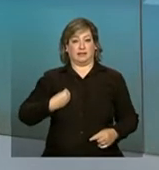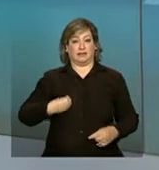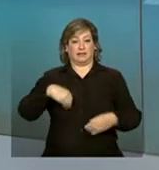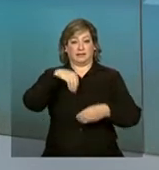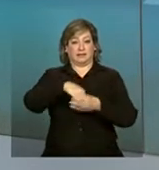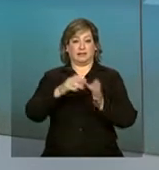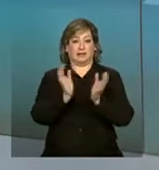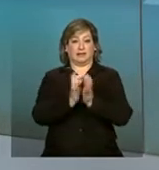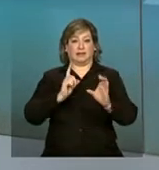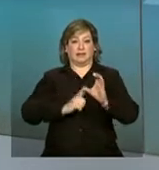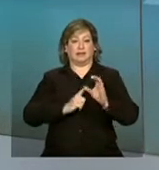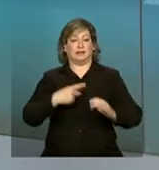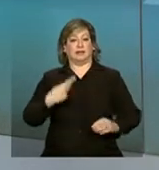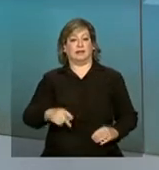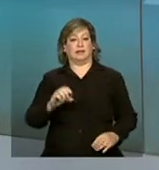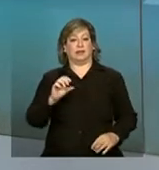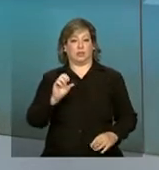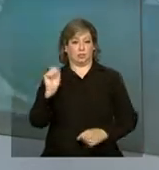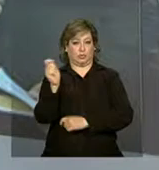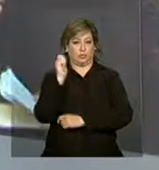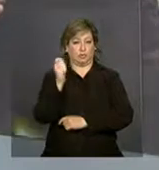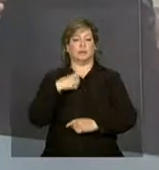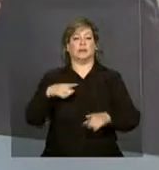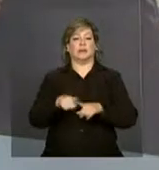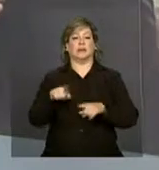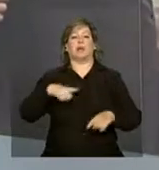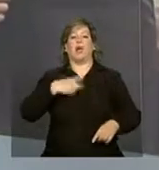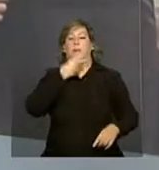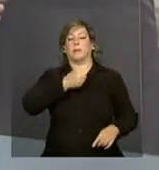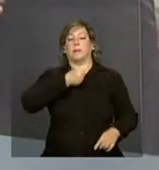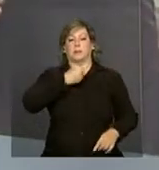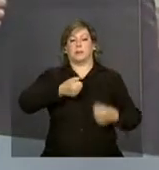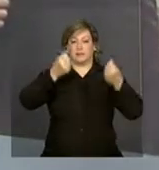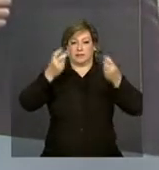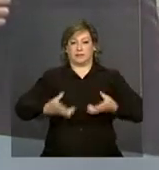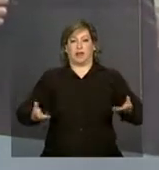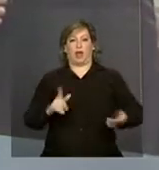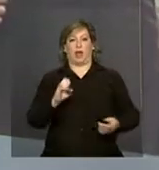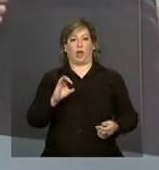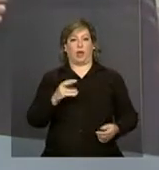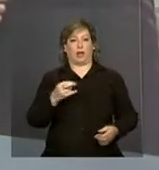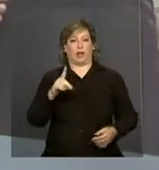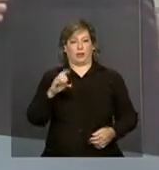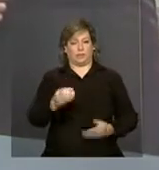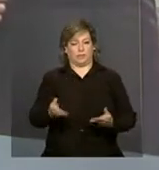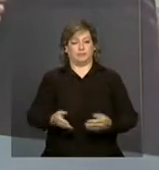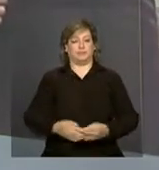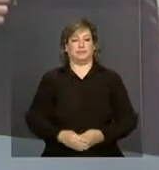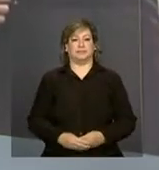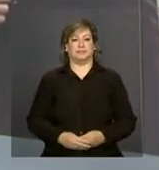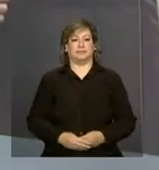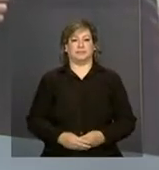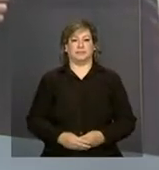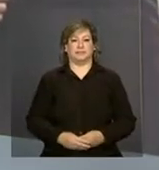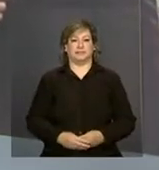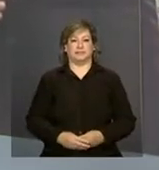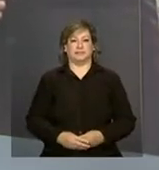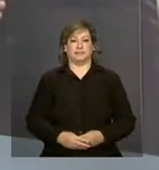Legislativa do Rio Grande do Sul e lá está o repórter Leonardo Meira. Bom dia, Leonardo.